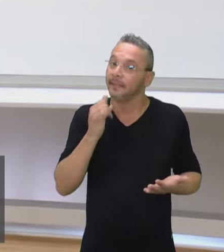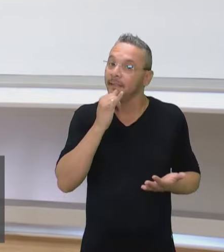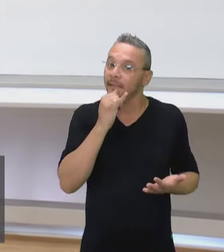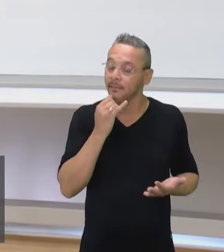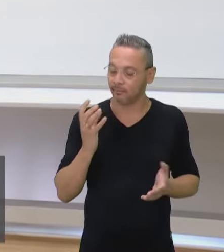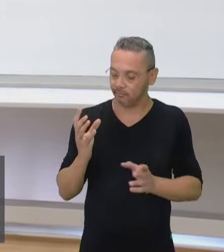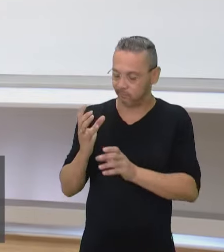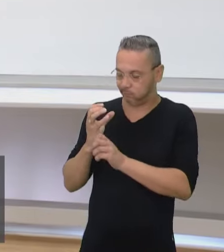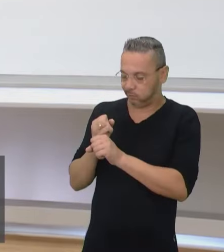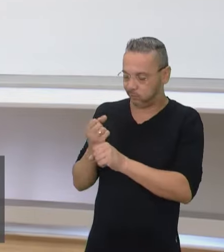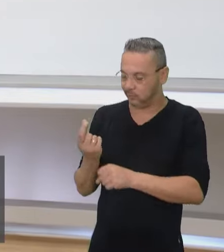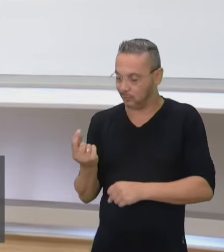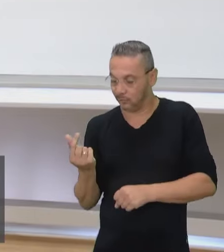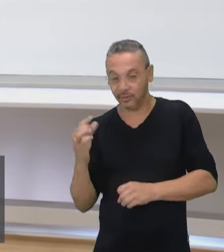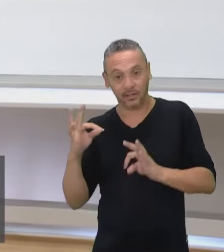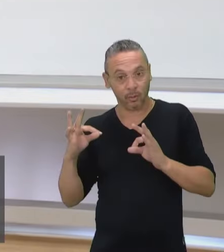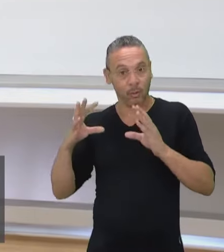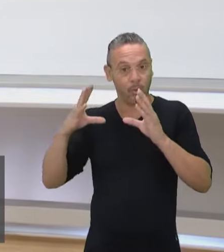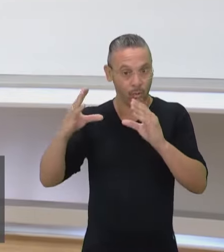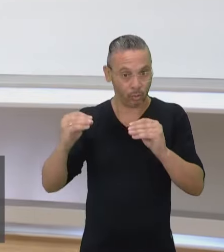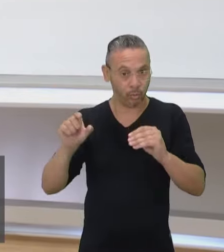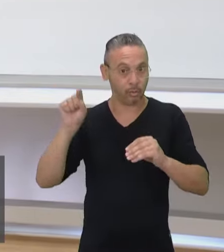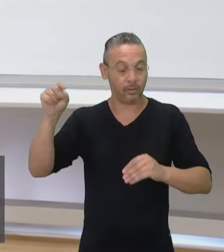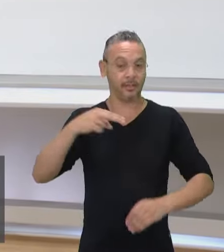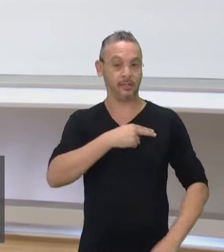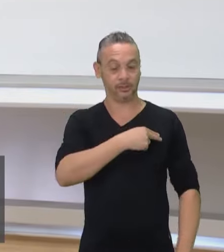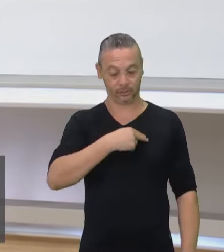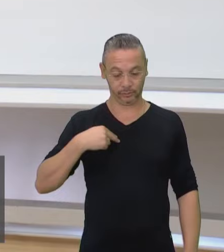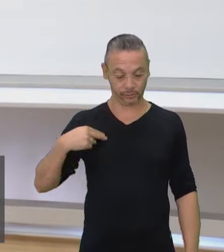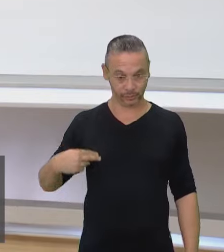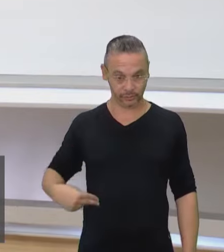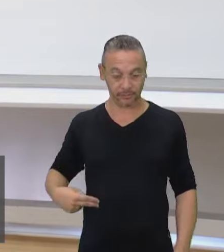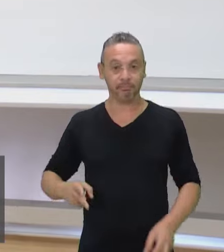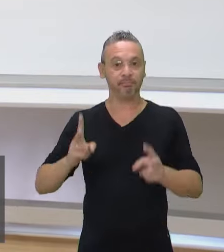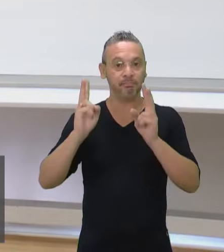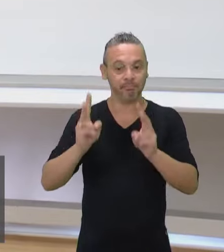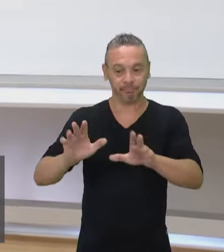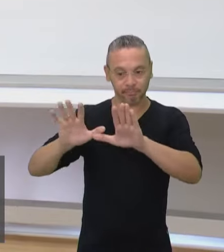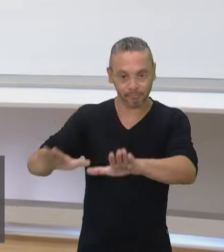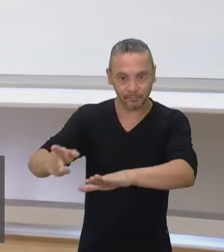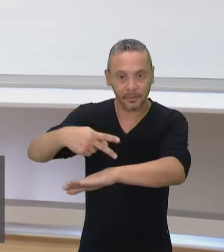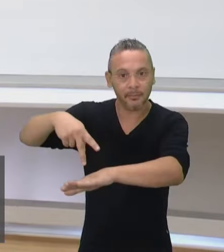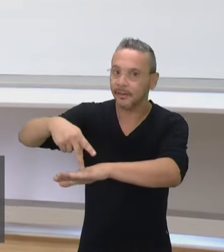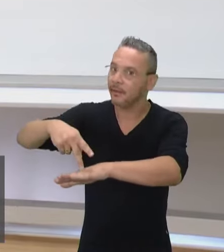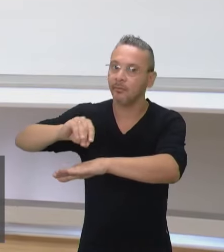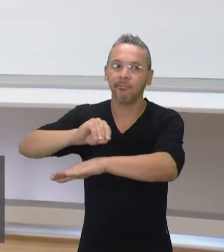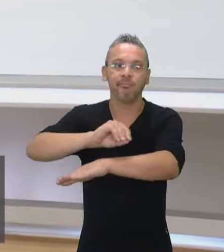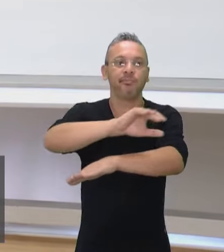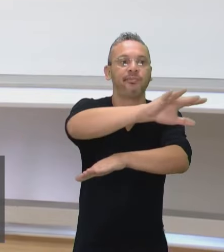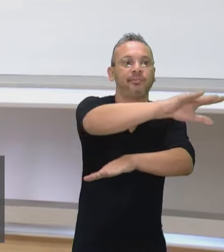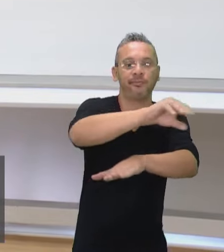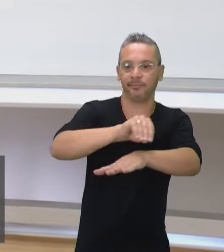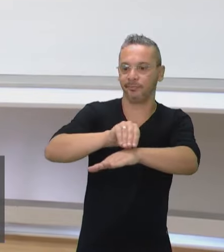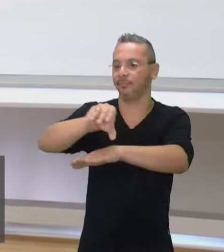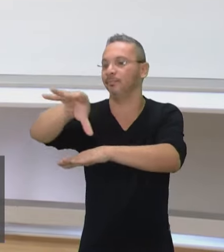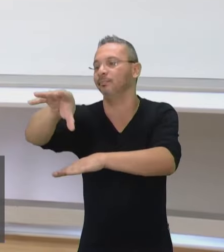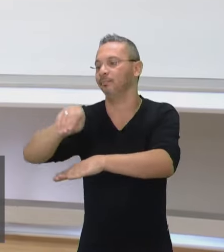capital todo que é produzido na China não permanece só na China, vai para outros lugares. Então,